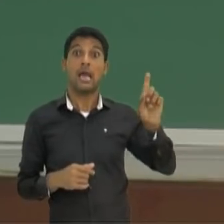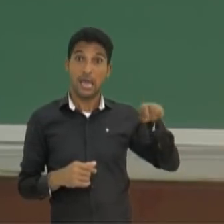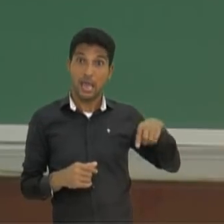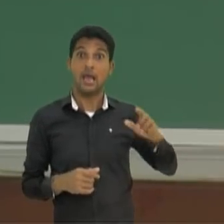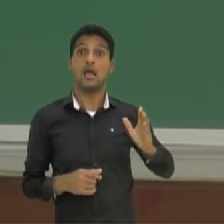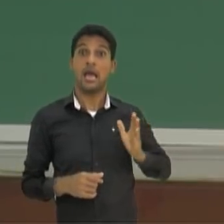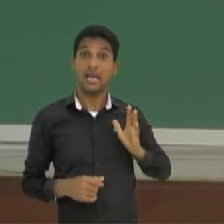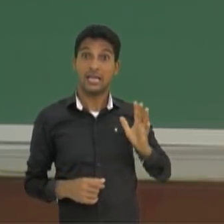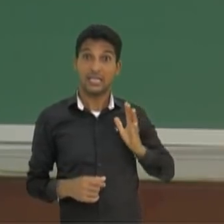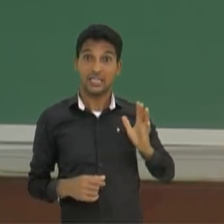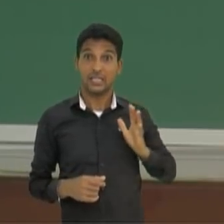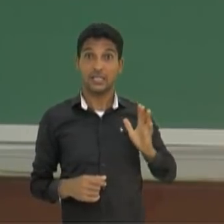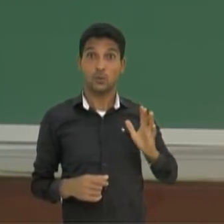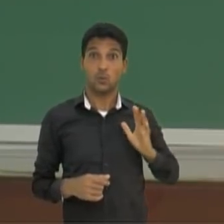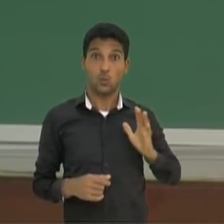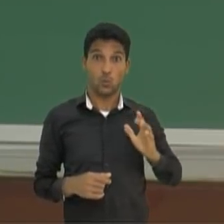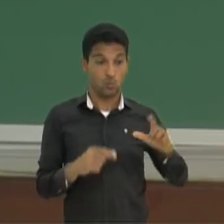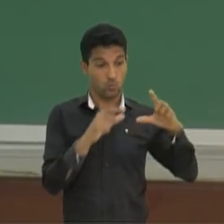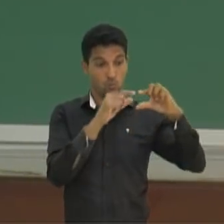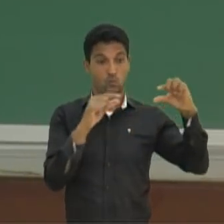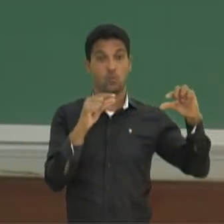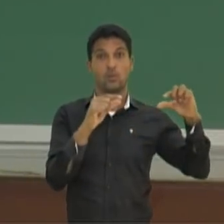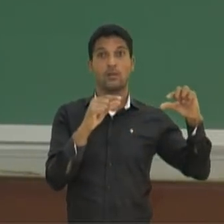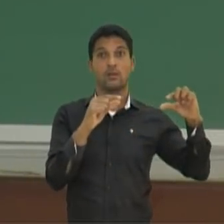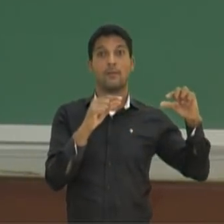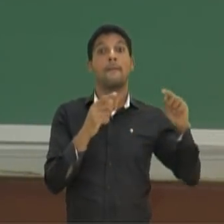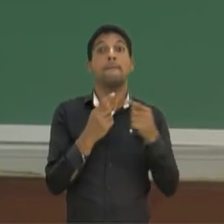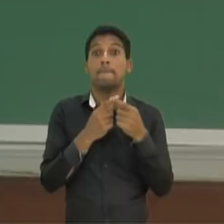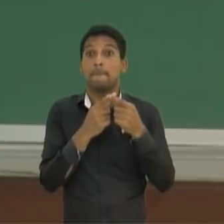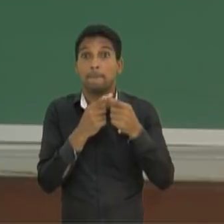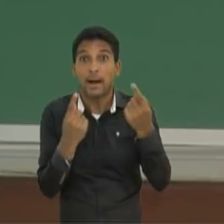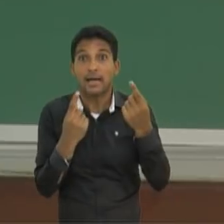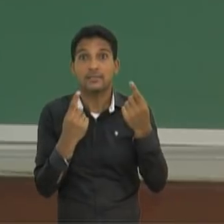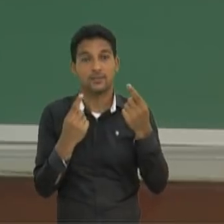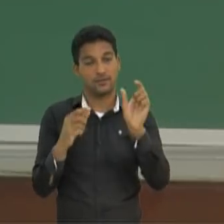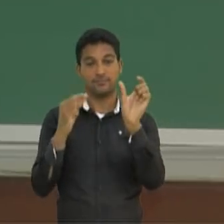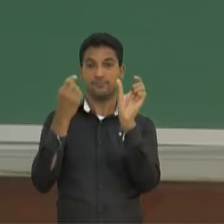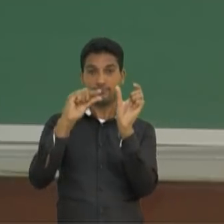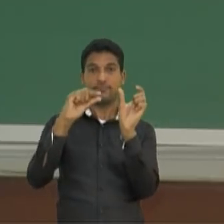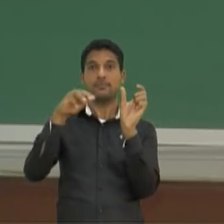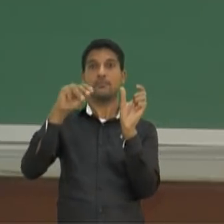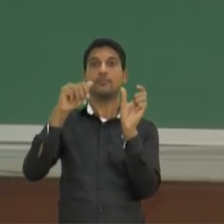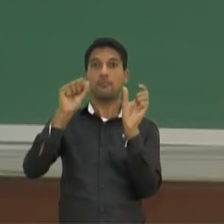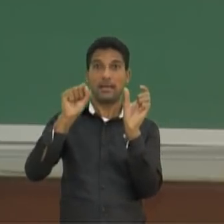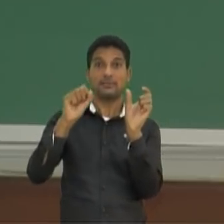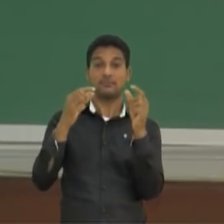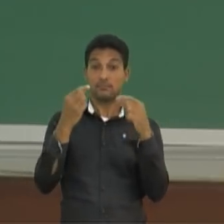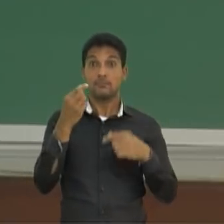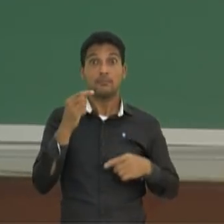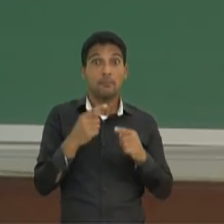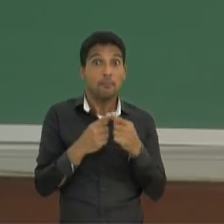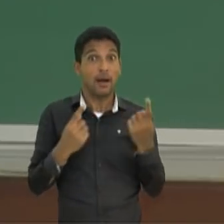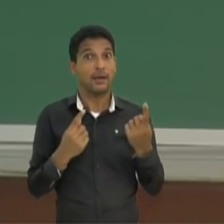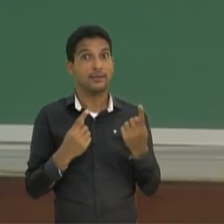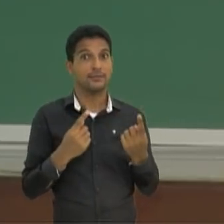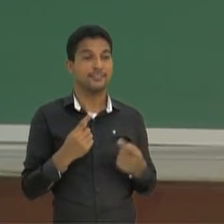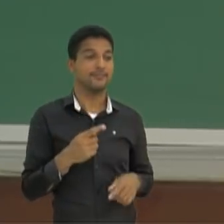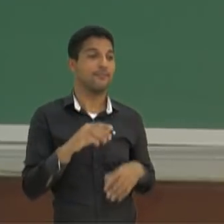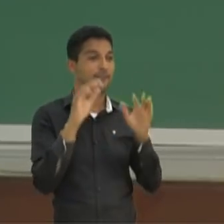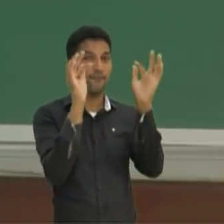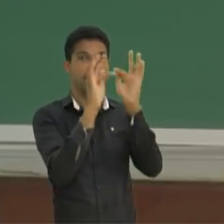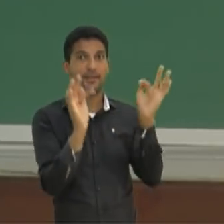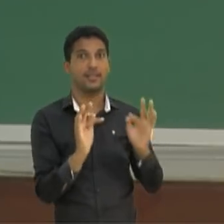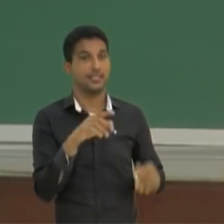a gente aprendeu que as conjunções adversativas são sinônimas e elas podem ser substituídas por palavras como